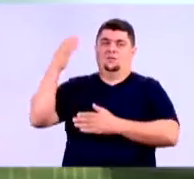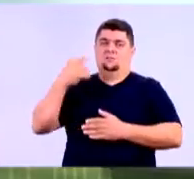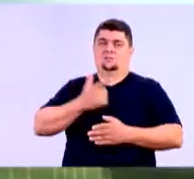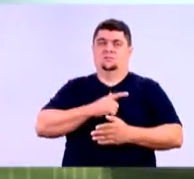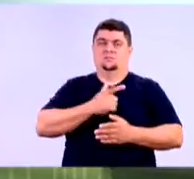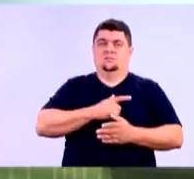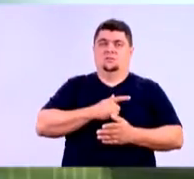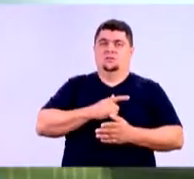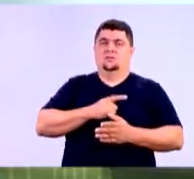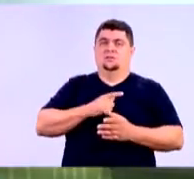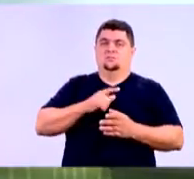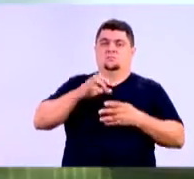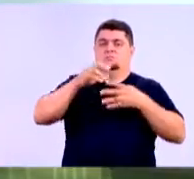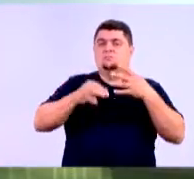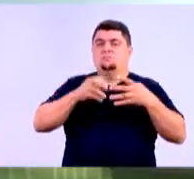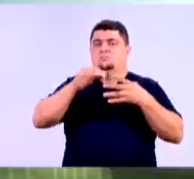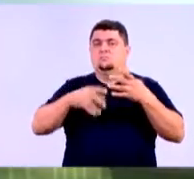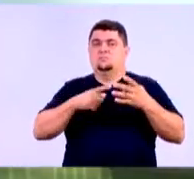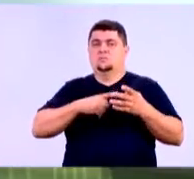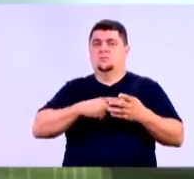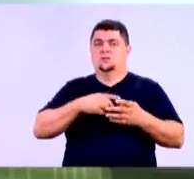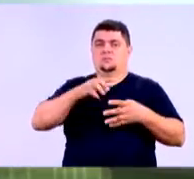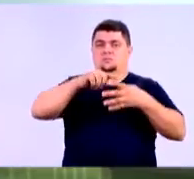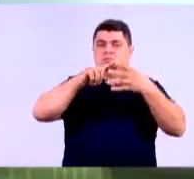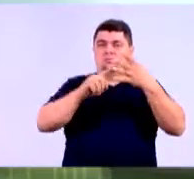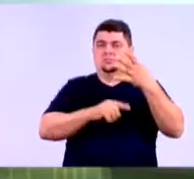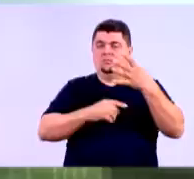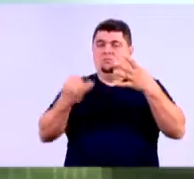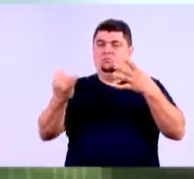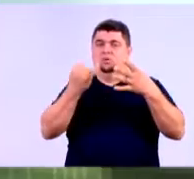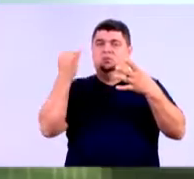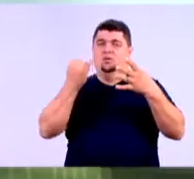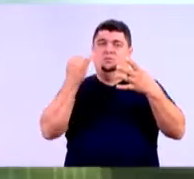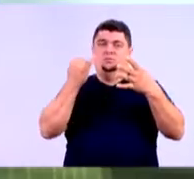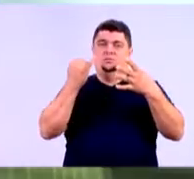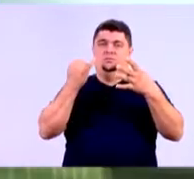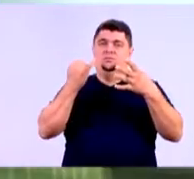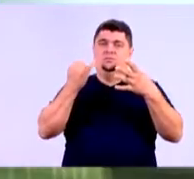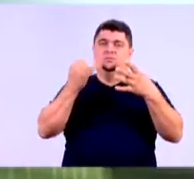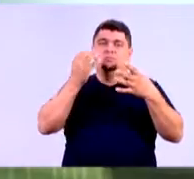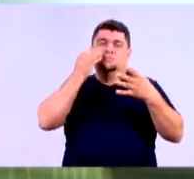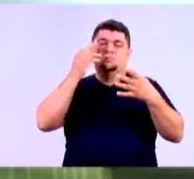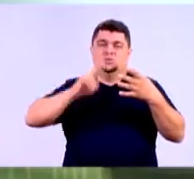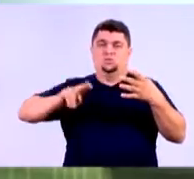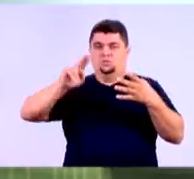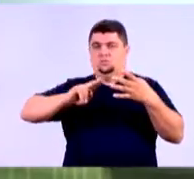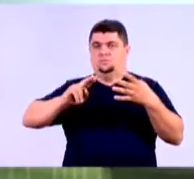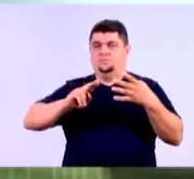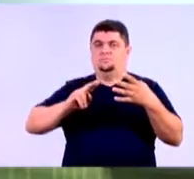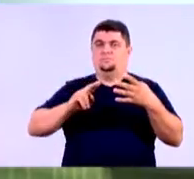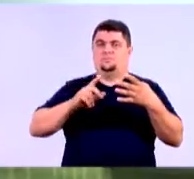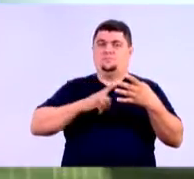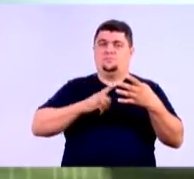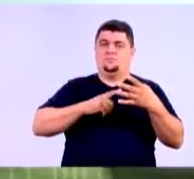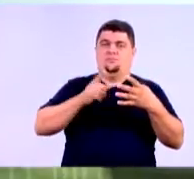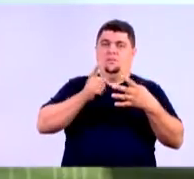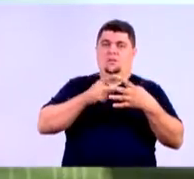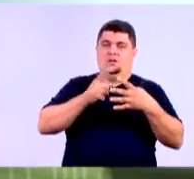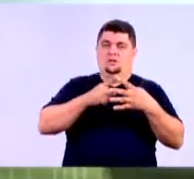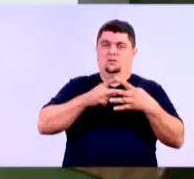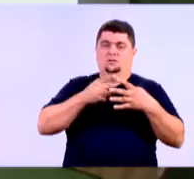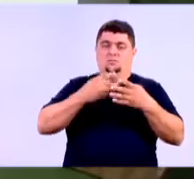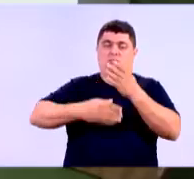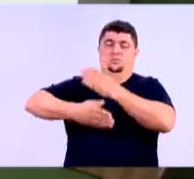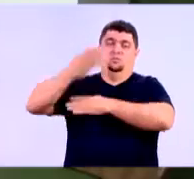dos critérios da análise técnica, a gente levanta 4 critérios que devem ser utilizados na gestão de risco, né? A gente falou do